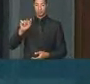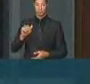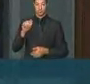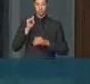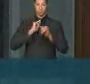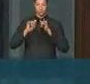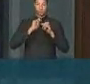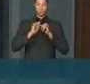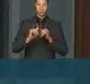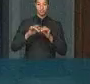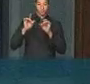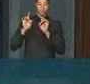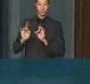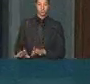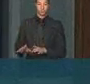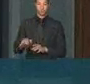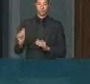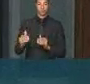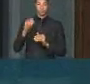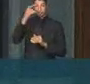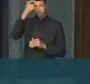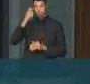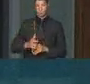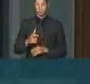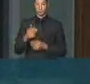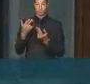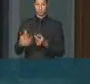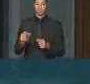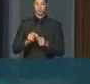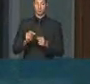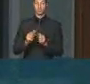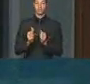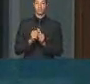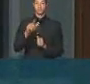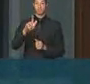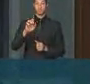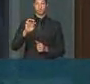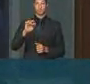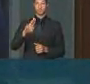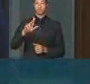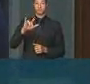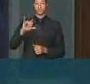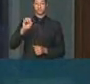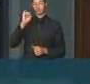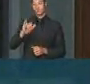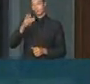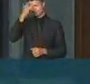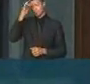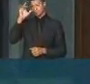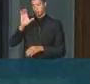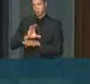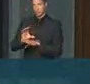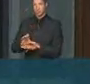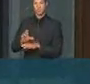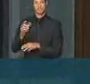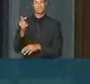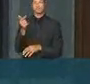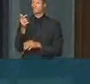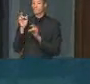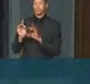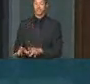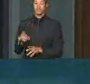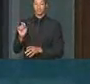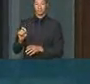não deixe que ela seja candidata como faziam com Getúlio se for candidato não